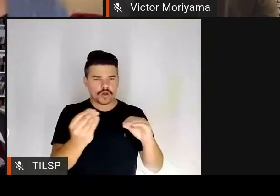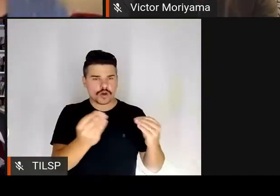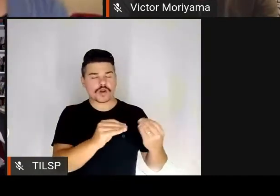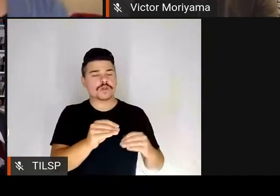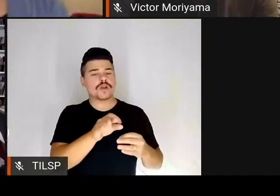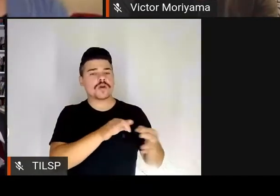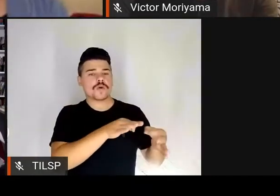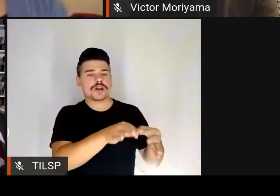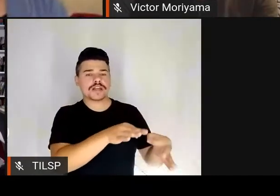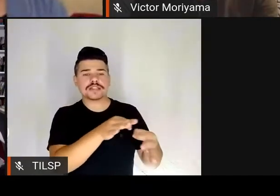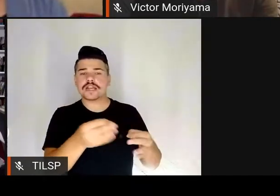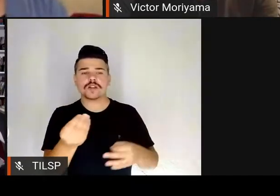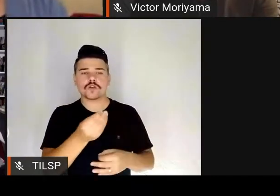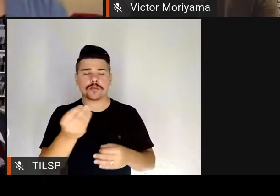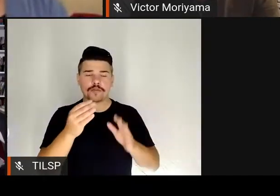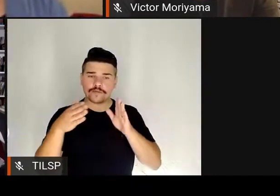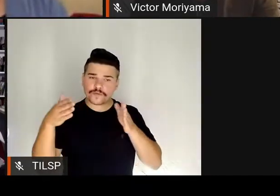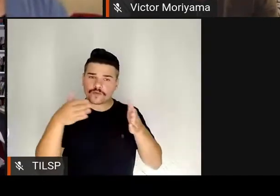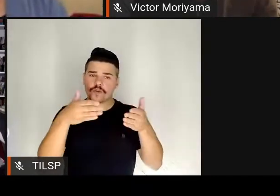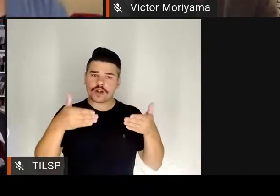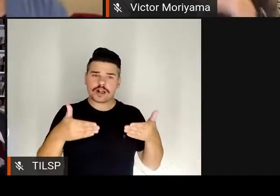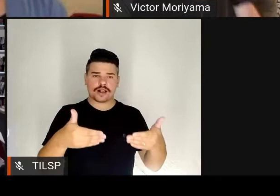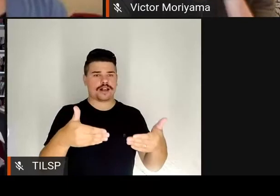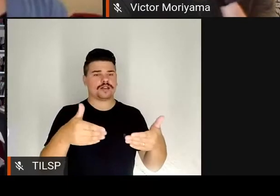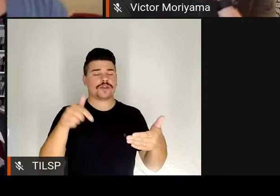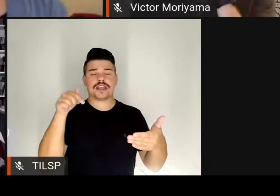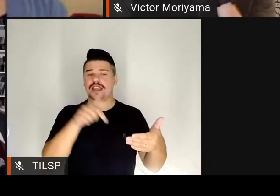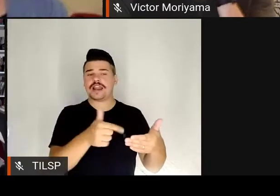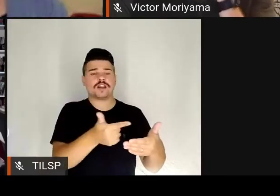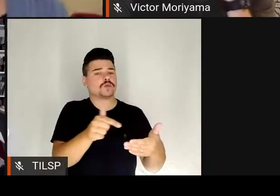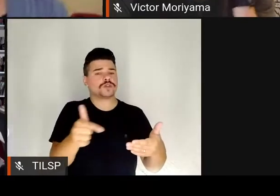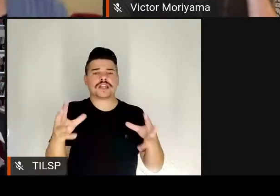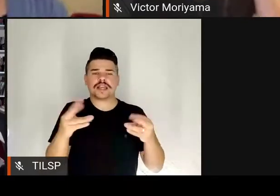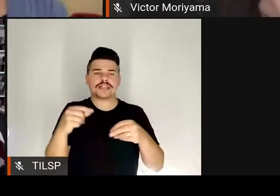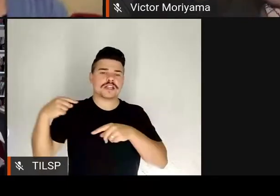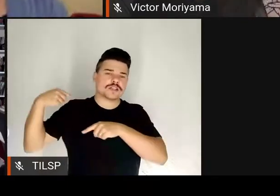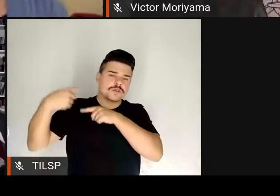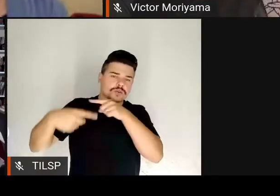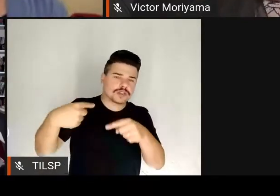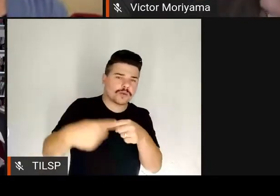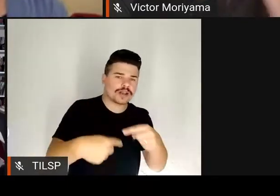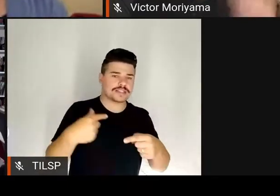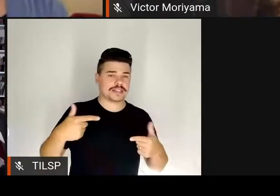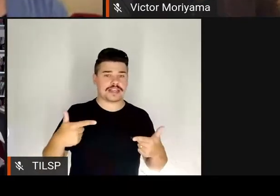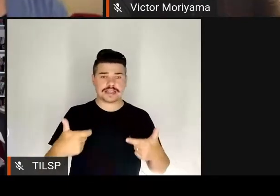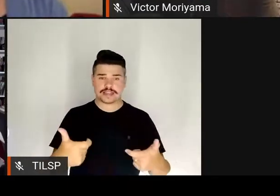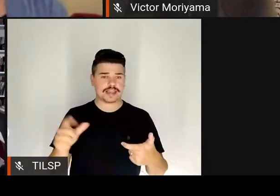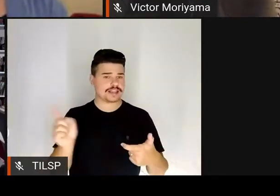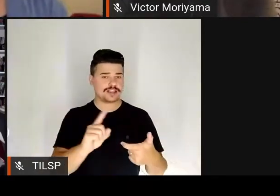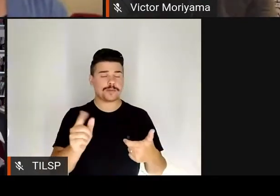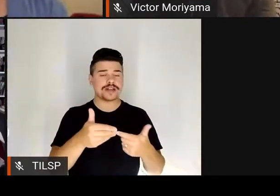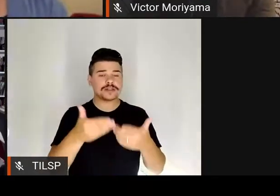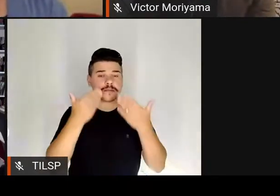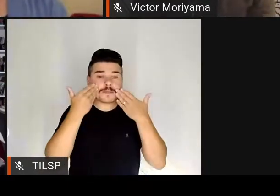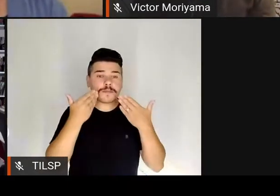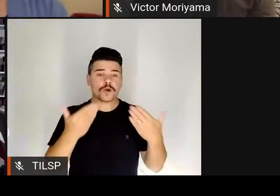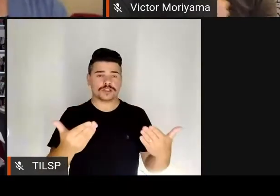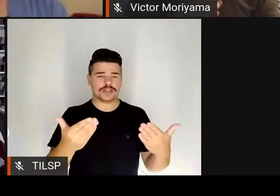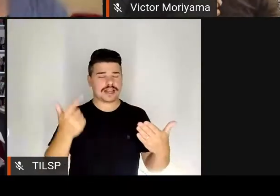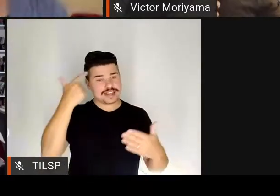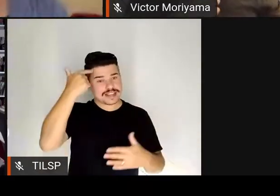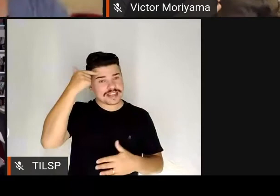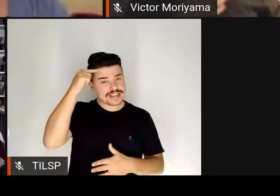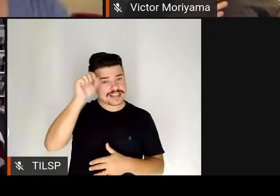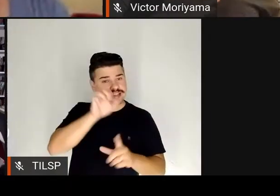de um modo específico, e elas não se detêm nas consequências da guerra, mas elas buscam passar uma imagem idealizada de